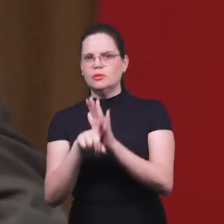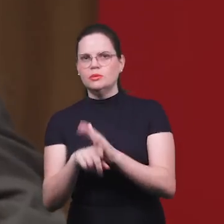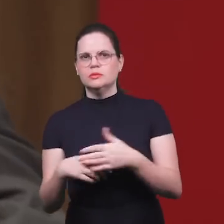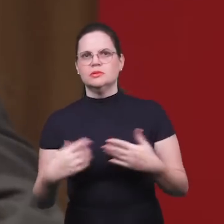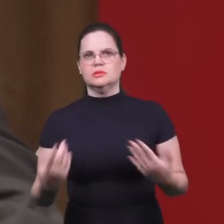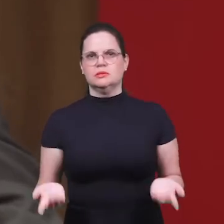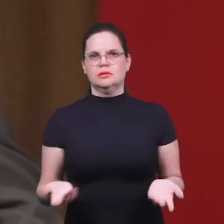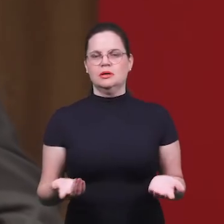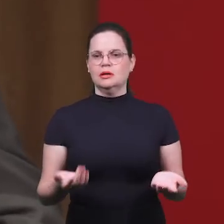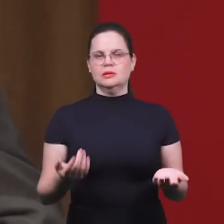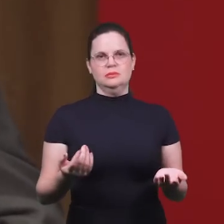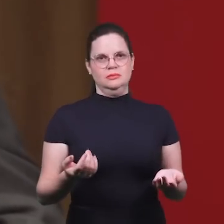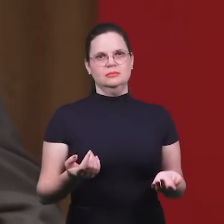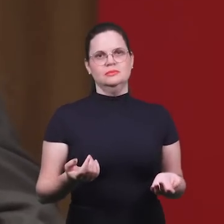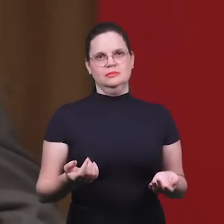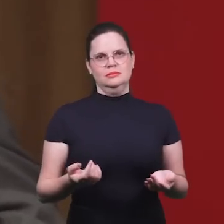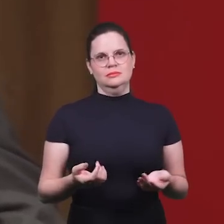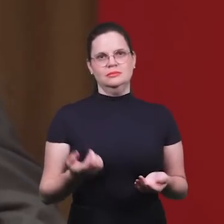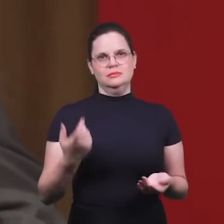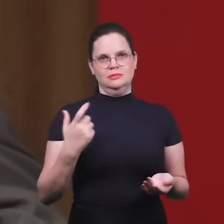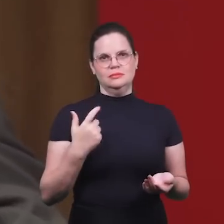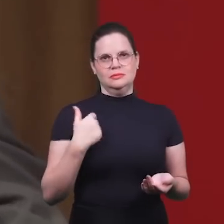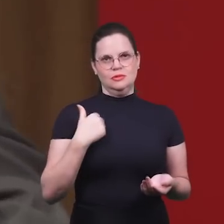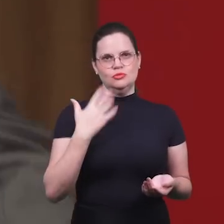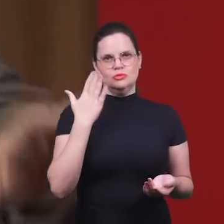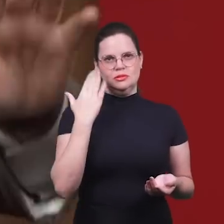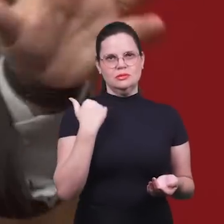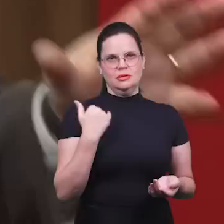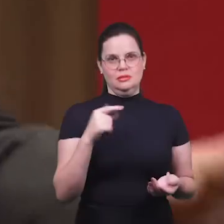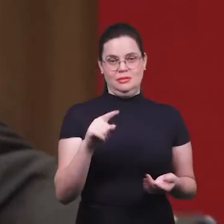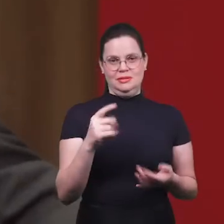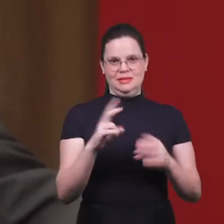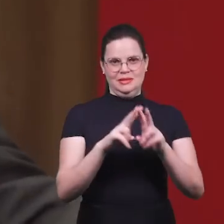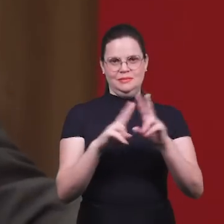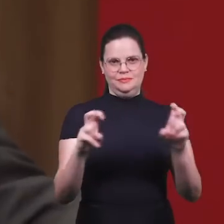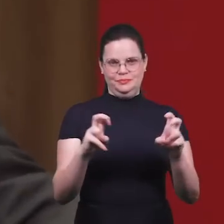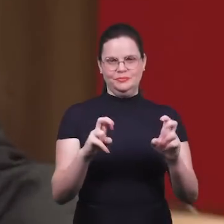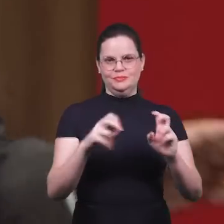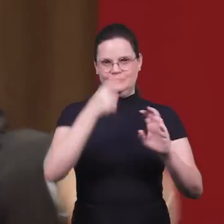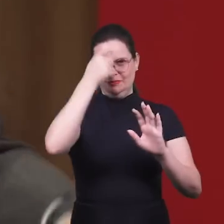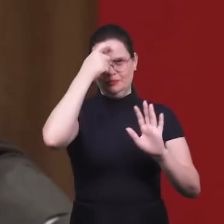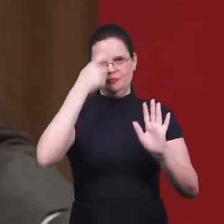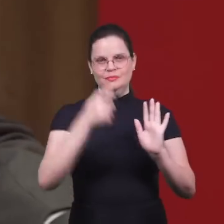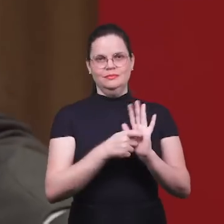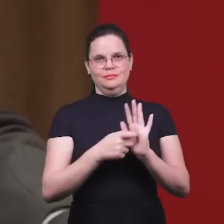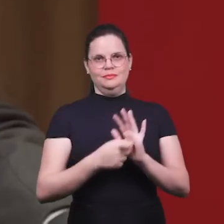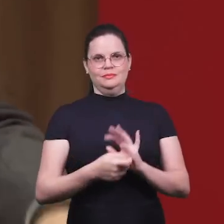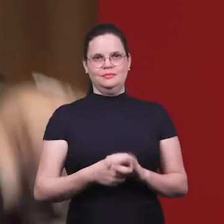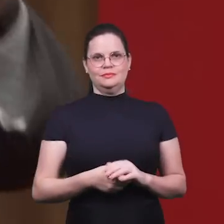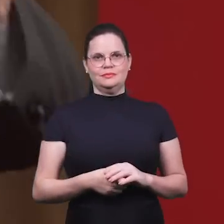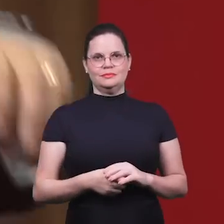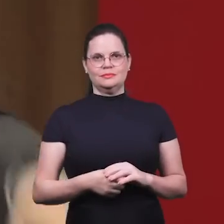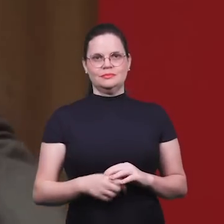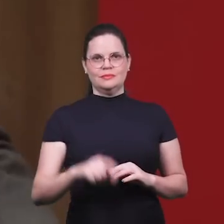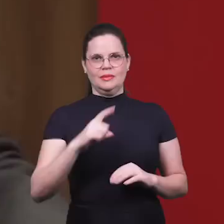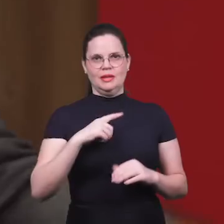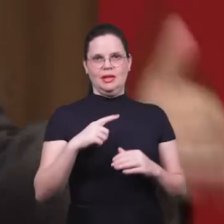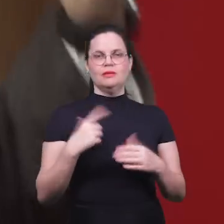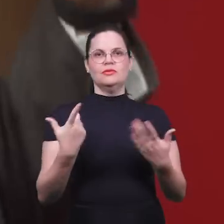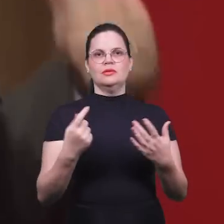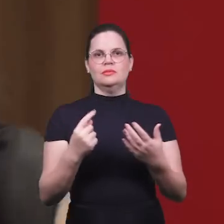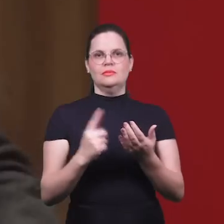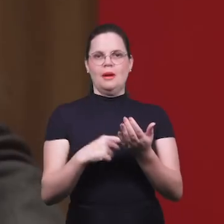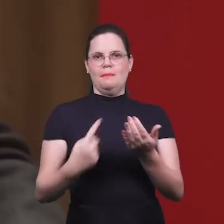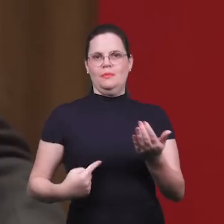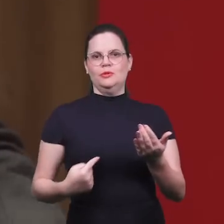né? Eu confesso que nessa brincadeira de inteligência artificial, eu peguei uma apostila do livro de